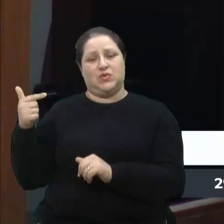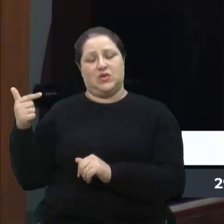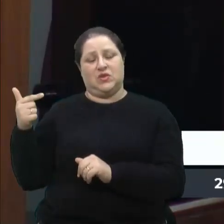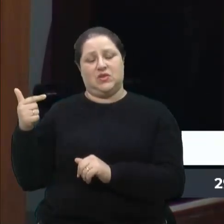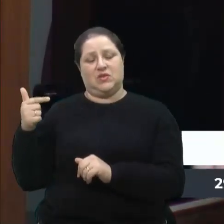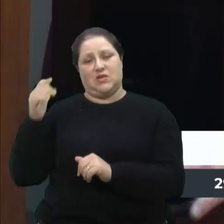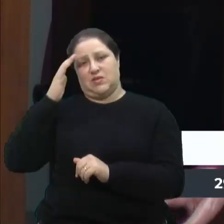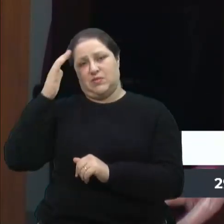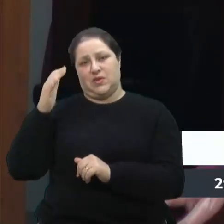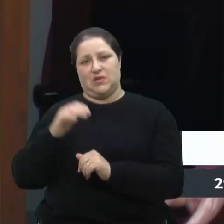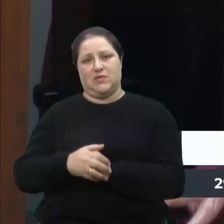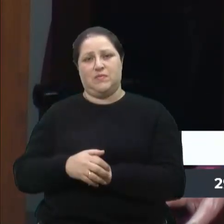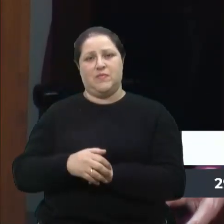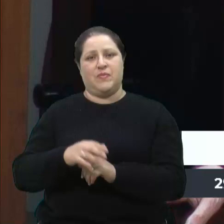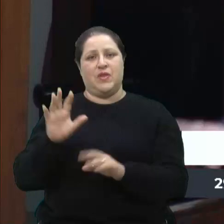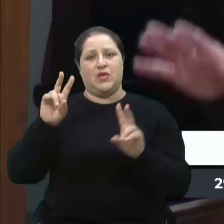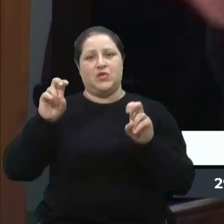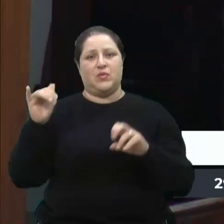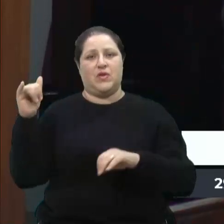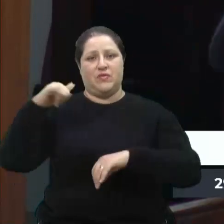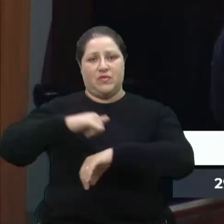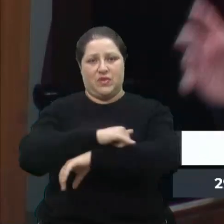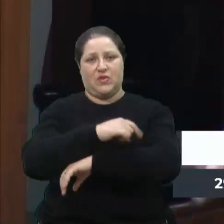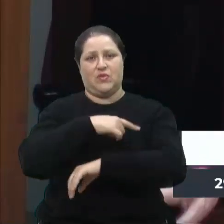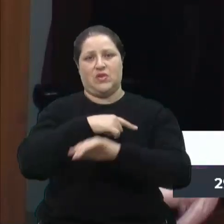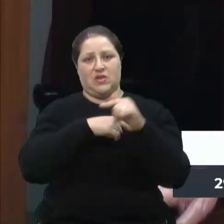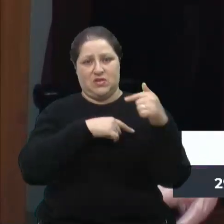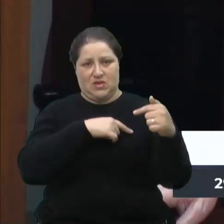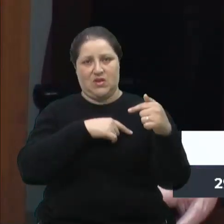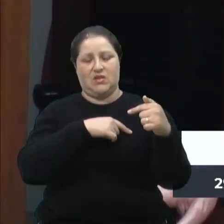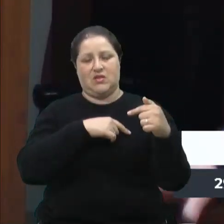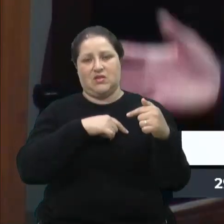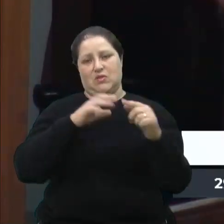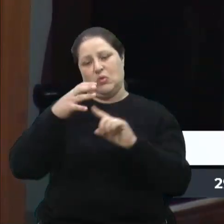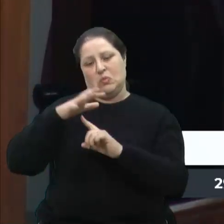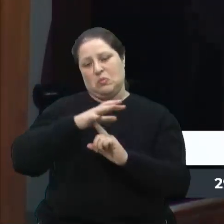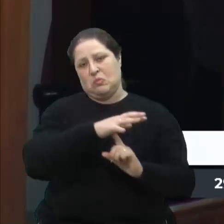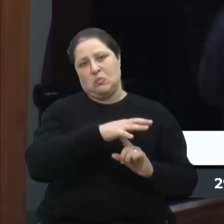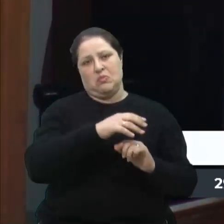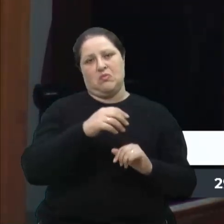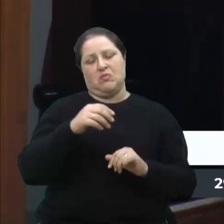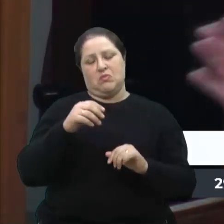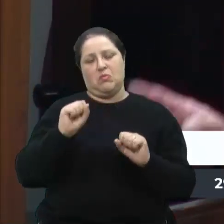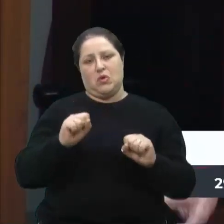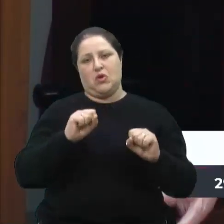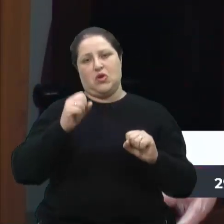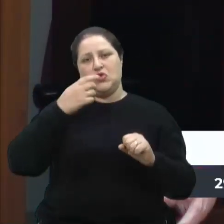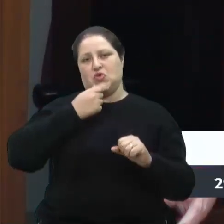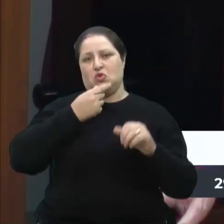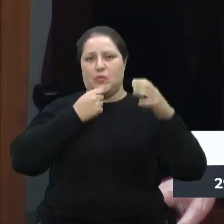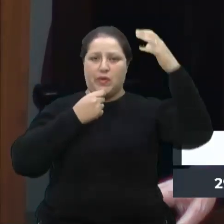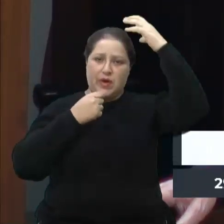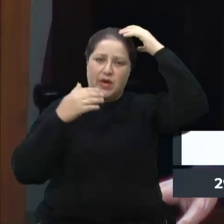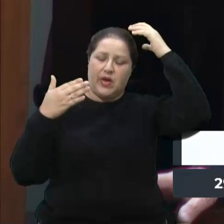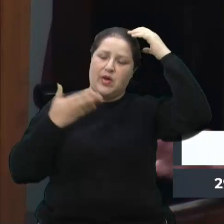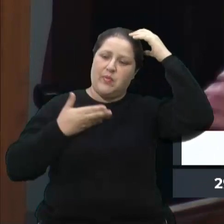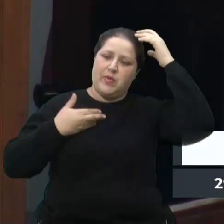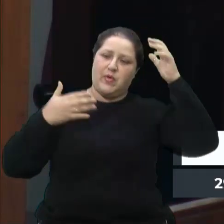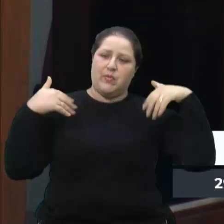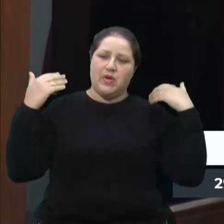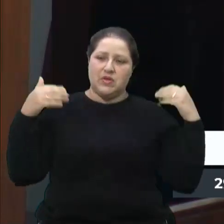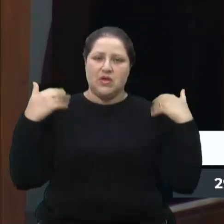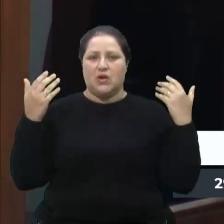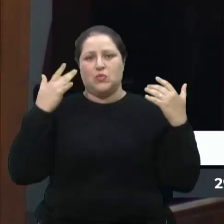anterior. As aeronaves, as 7 aeronaves que tinha por rei lá para deixar os amigos passear, ou sei lá o que ele fazia, o Zema